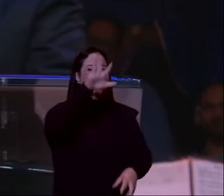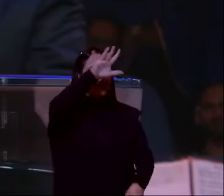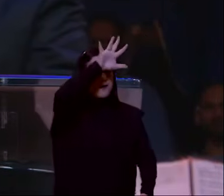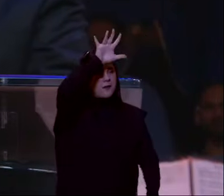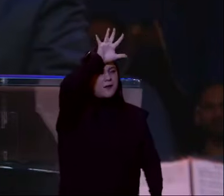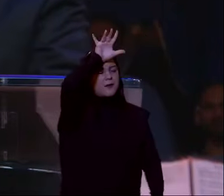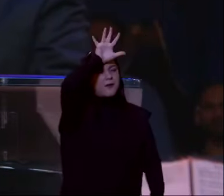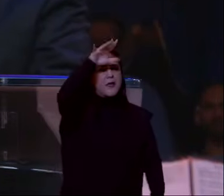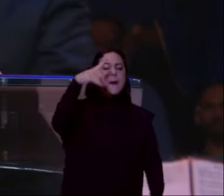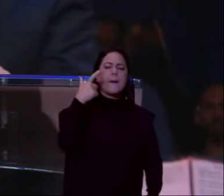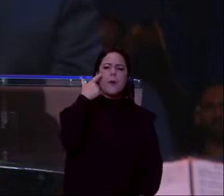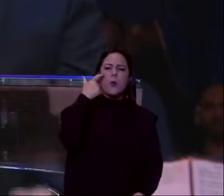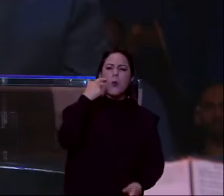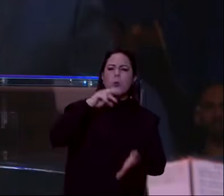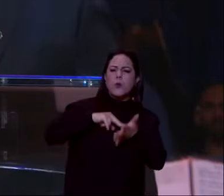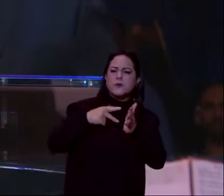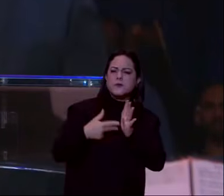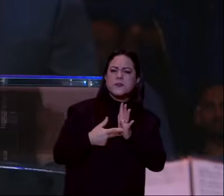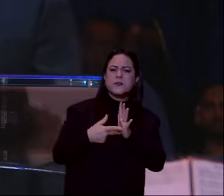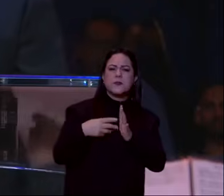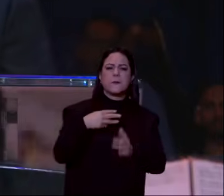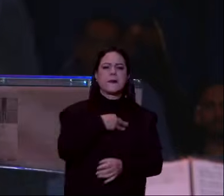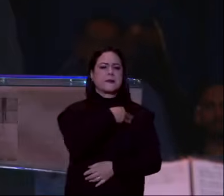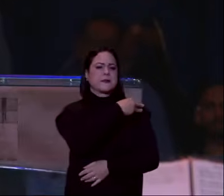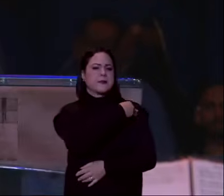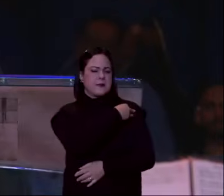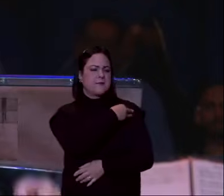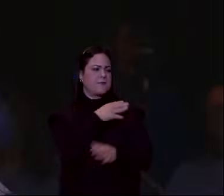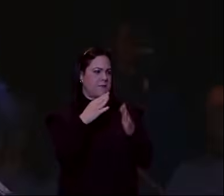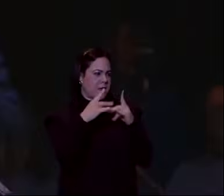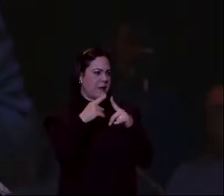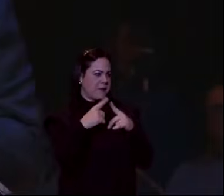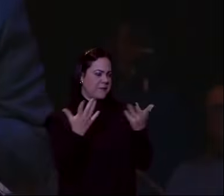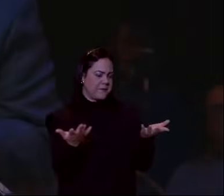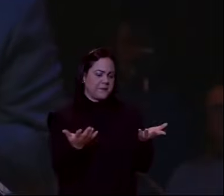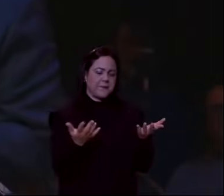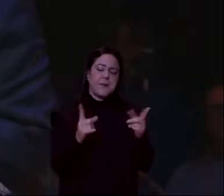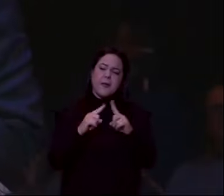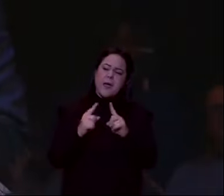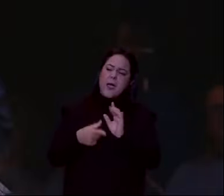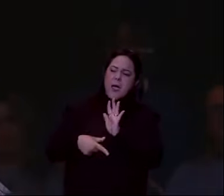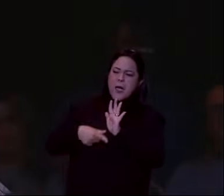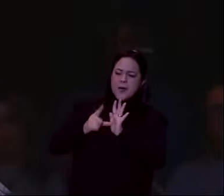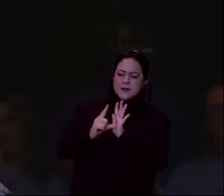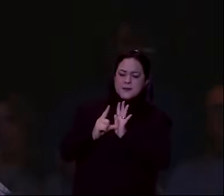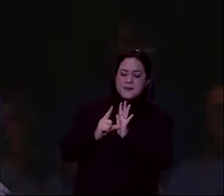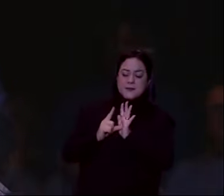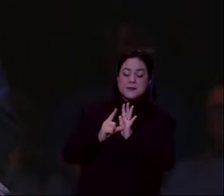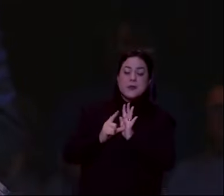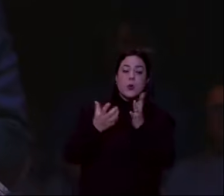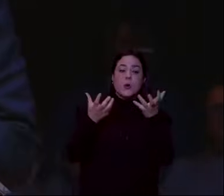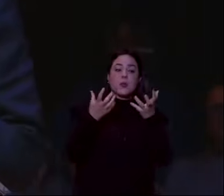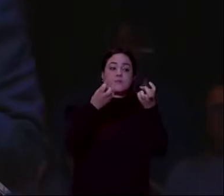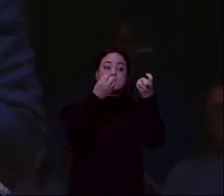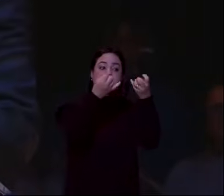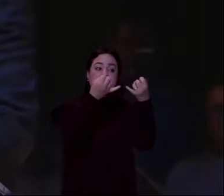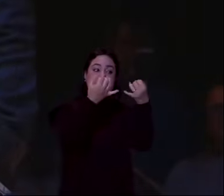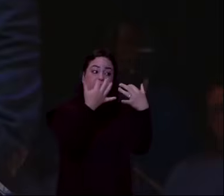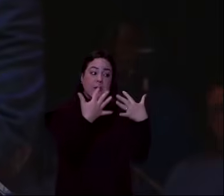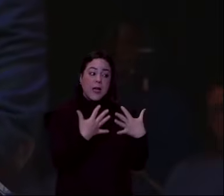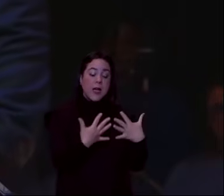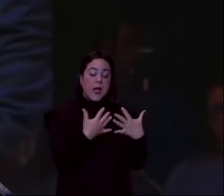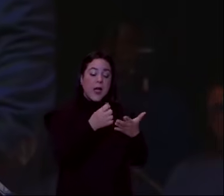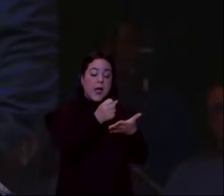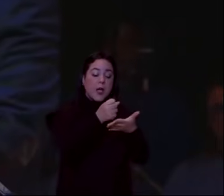ao ministério da igreja de cada um de nós. Mas antes, me permitam dar algumas explicações que vão